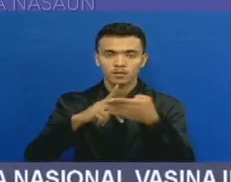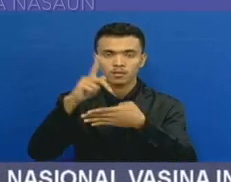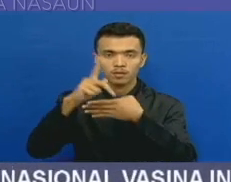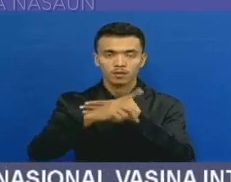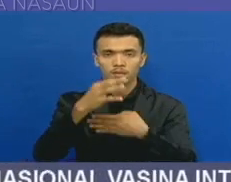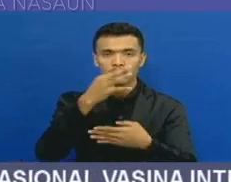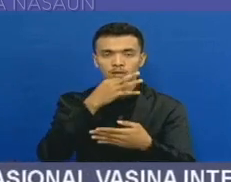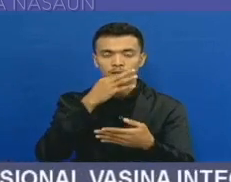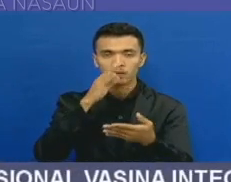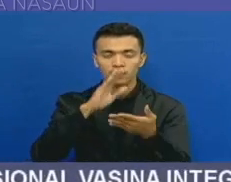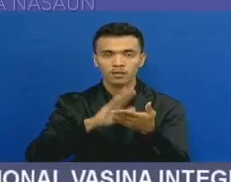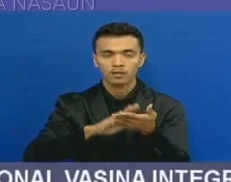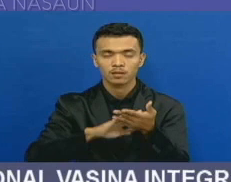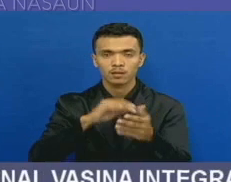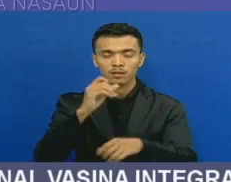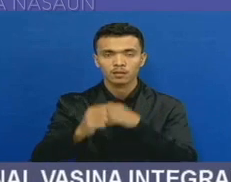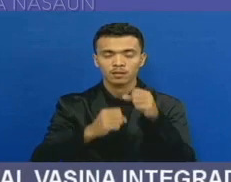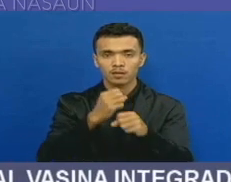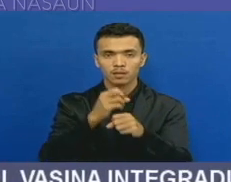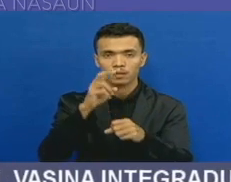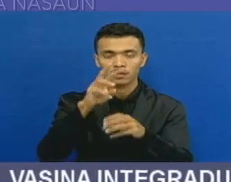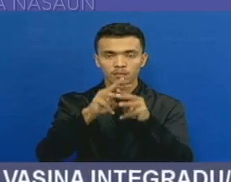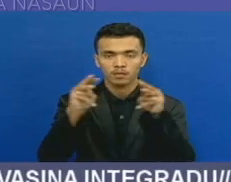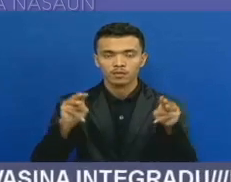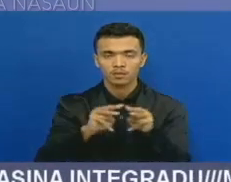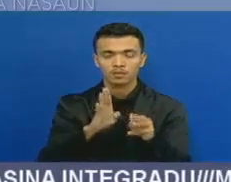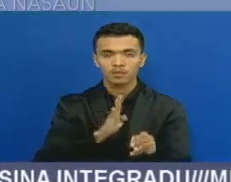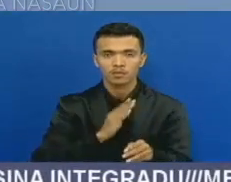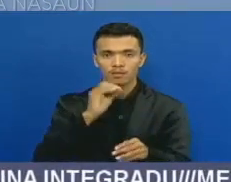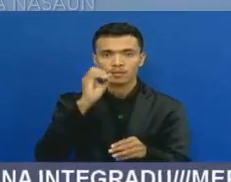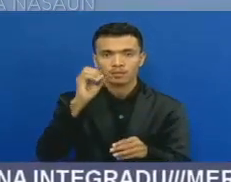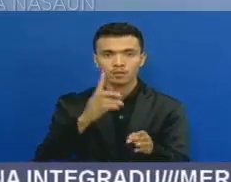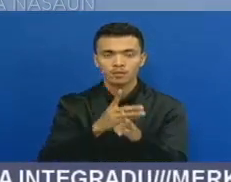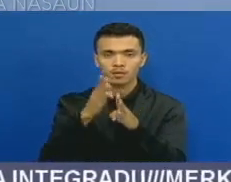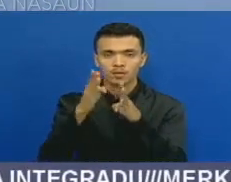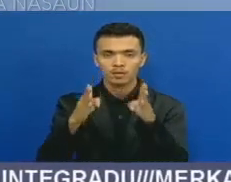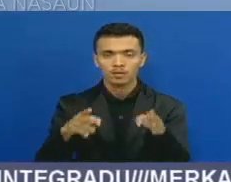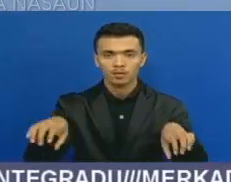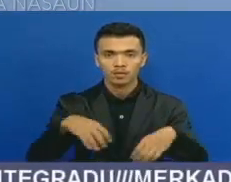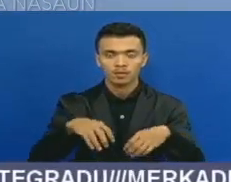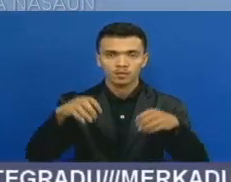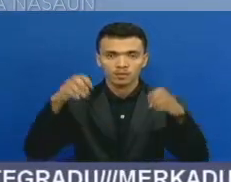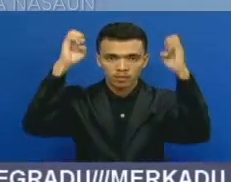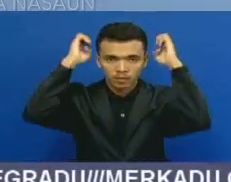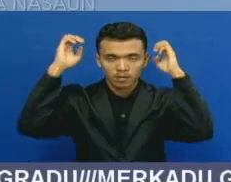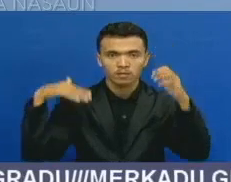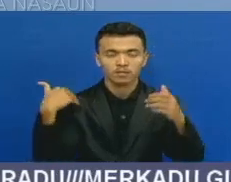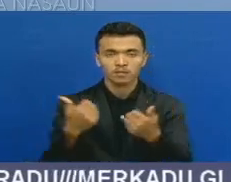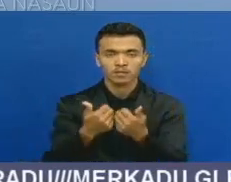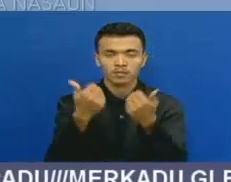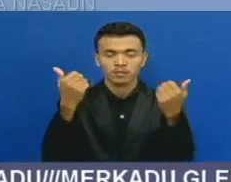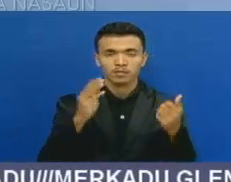merenda escolar batinane e município Bobonaro. Diretor Serviço de Educação, Juventude e Desporto, município